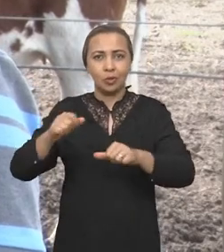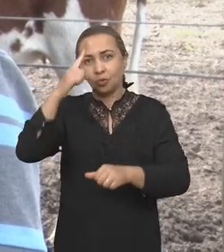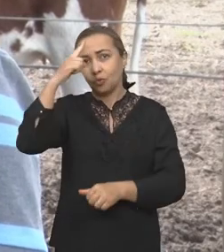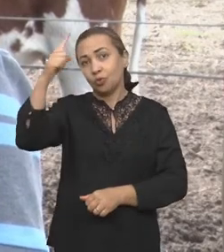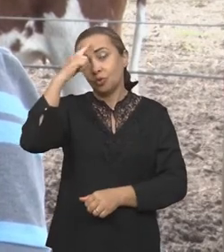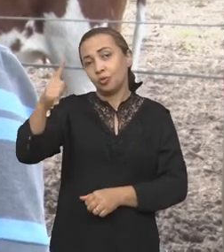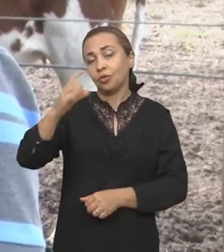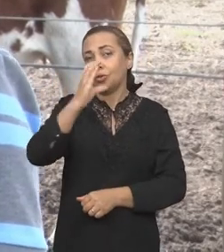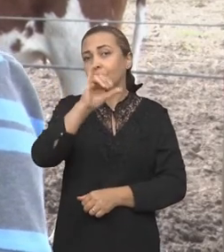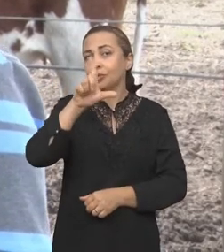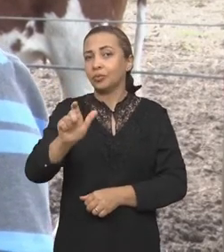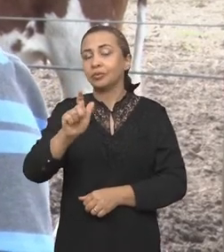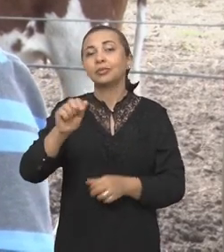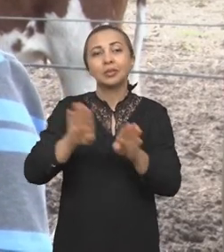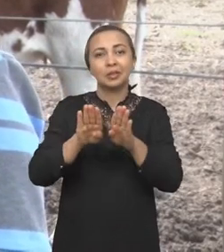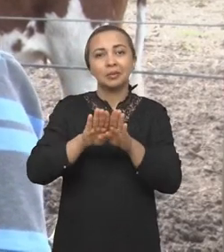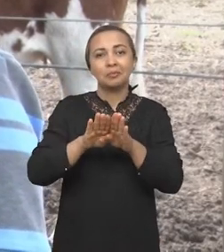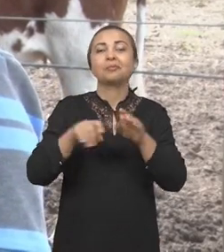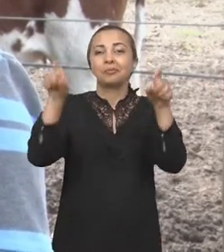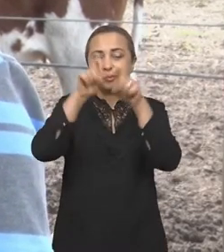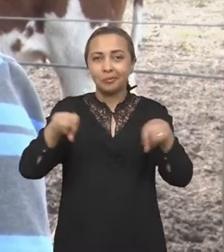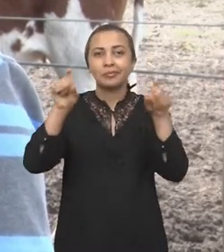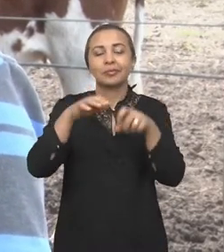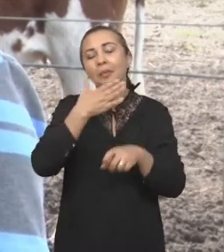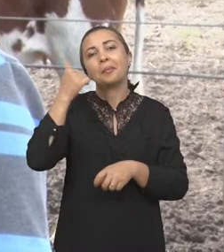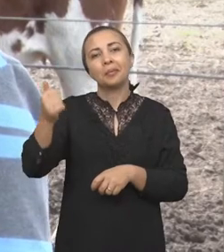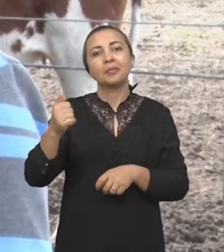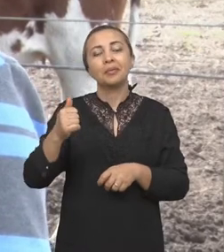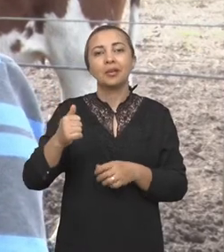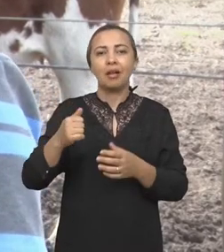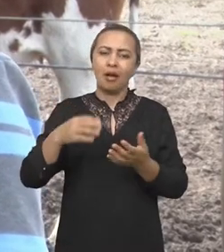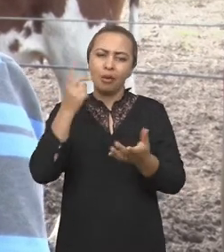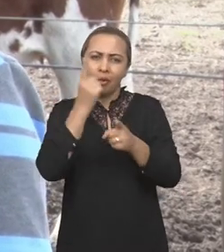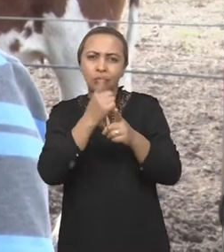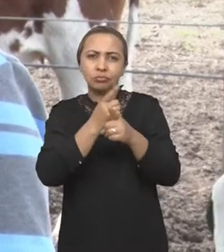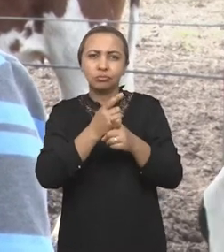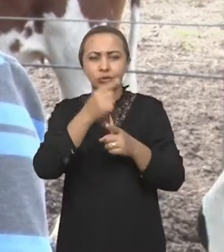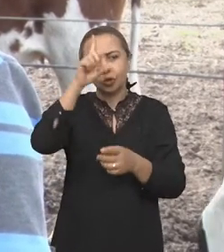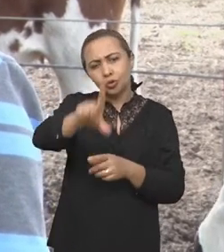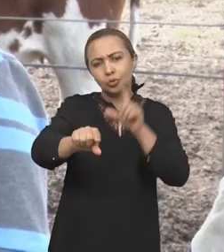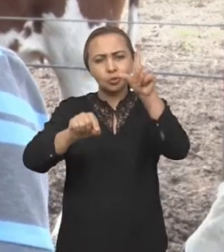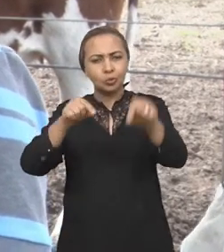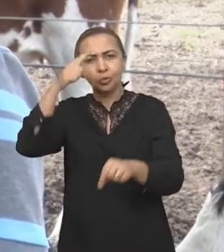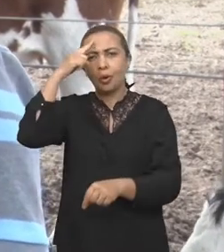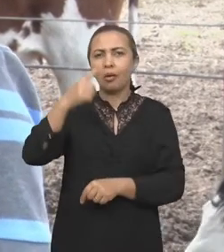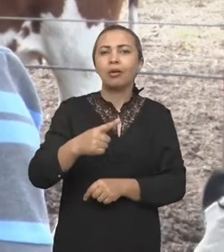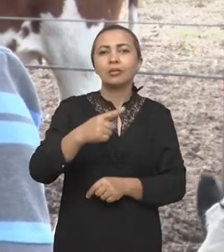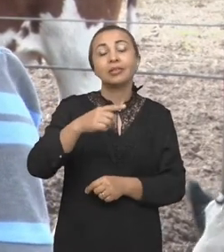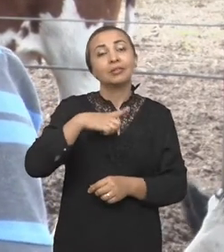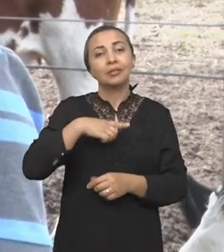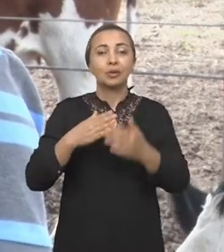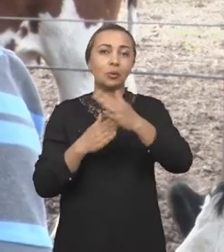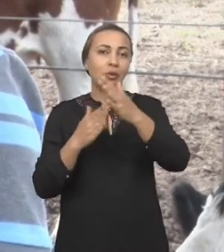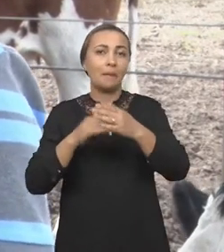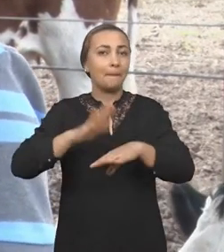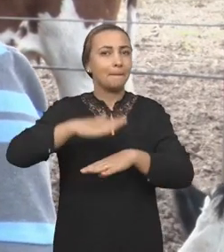no dia do cio e de forma automatizada também, a gente vai conseguir melhorar a tomada de decisão dentro da propriedade e a gente vai ter um